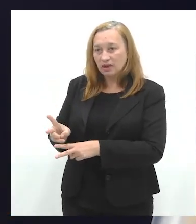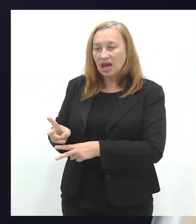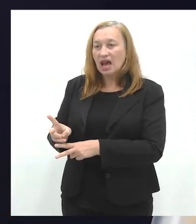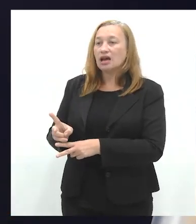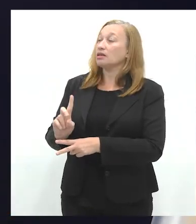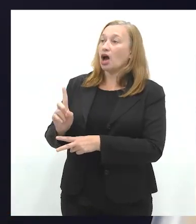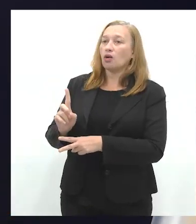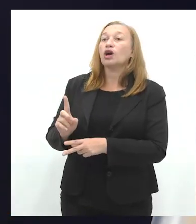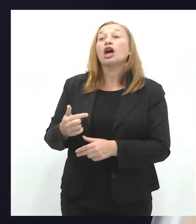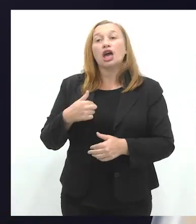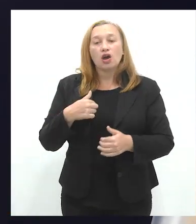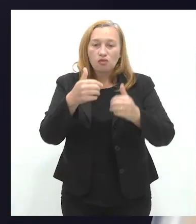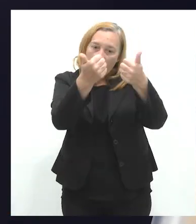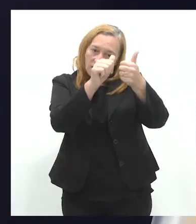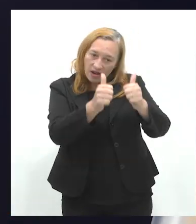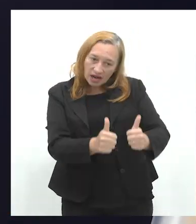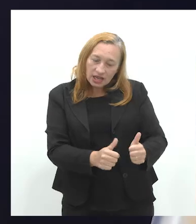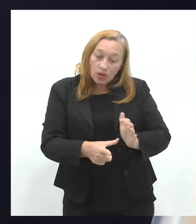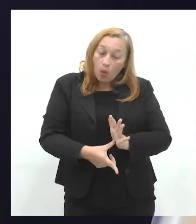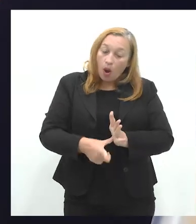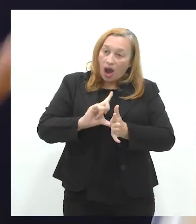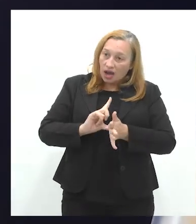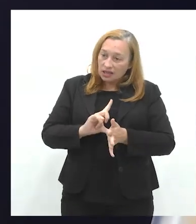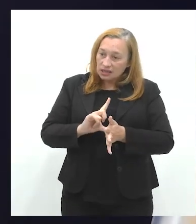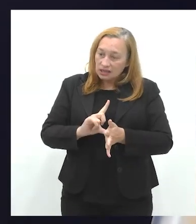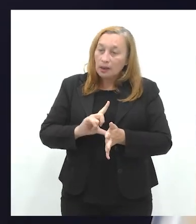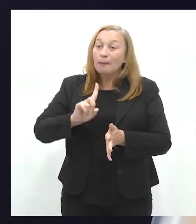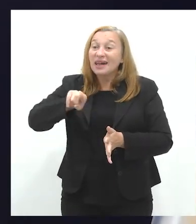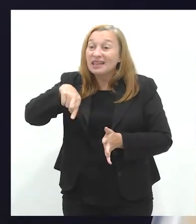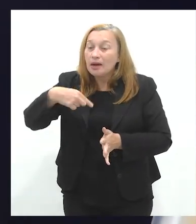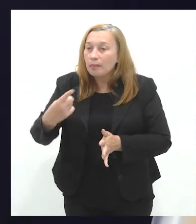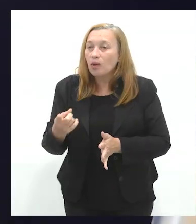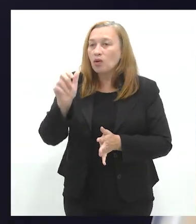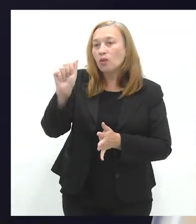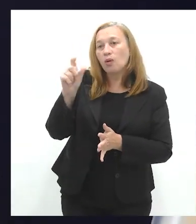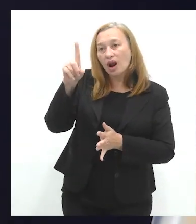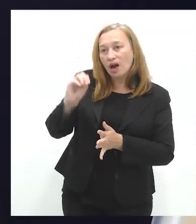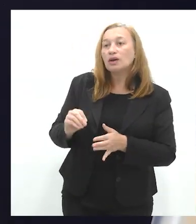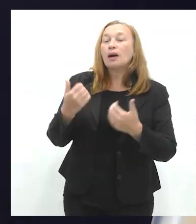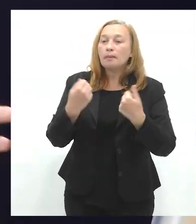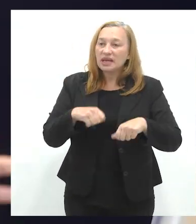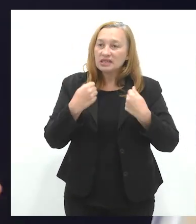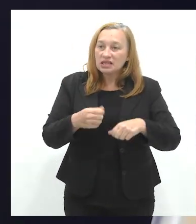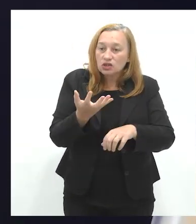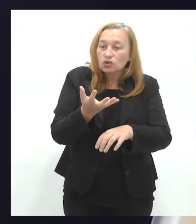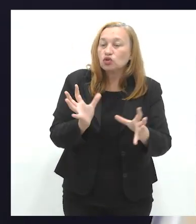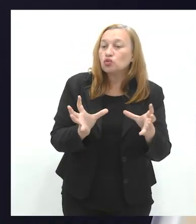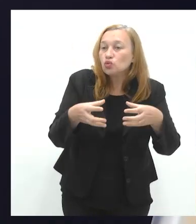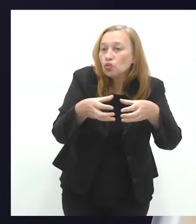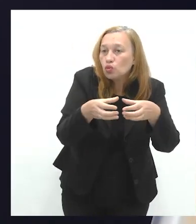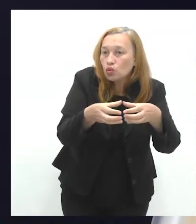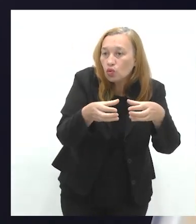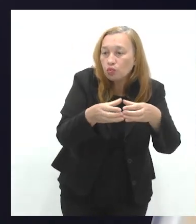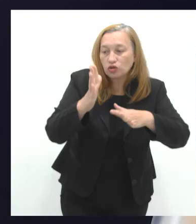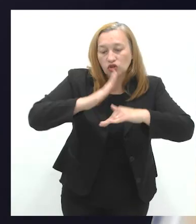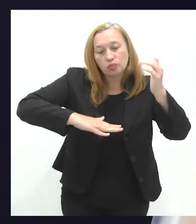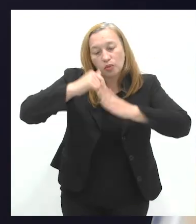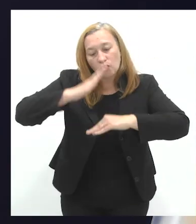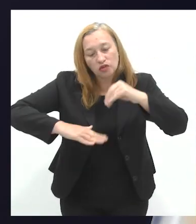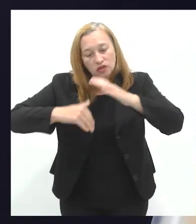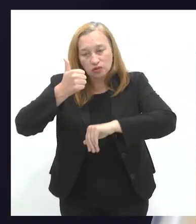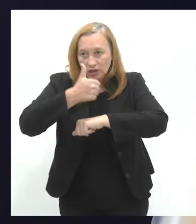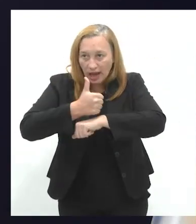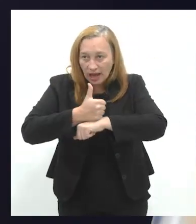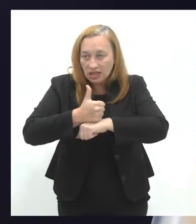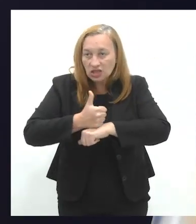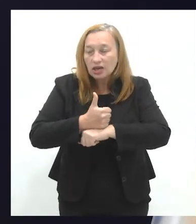avaliação e na minha avaliação eu levanto uma hipótese diagnóstica. Então, eu preciso de uma equipe multidisciplinar para trabalhar